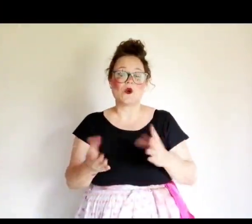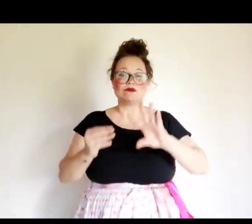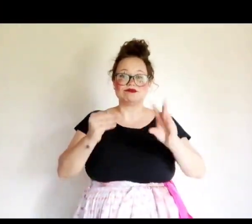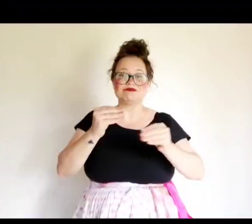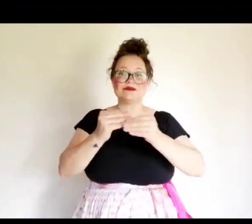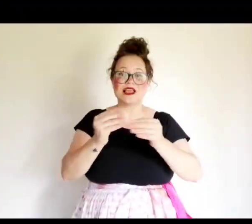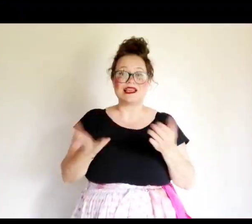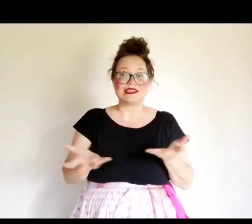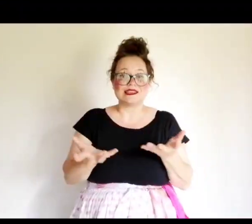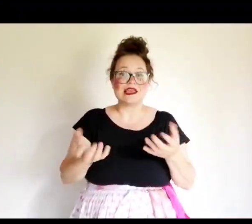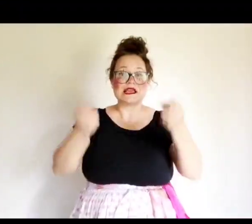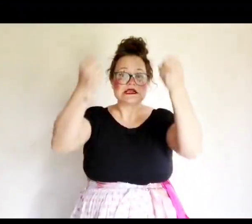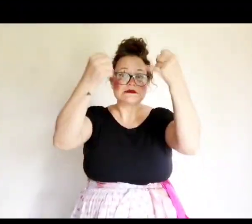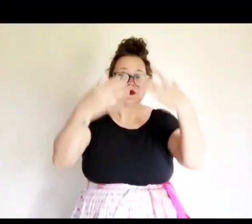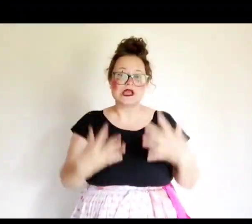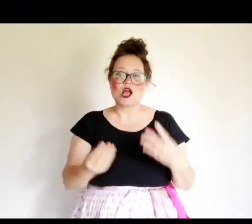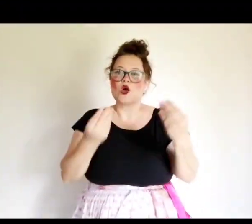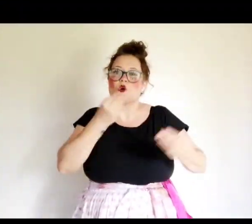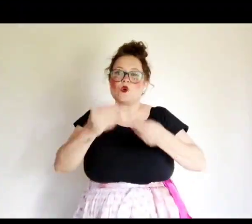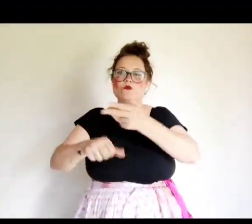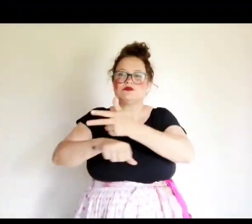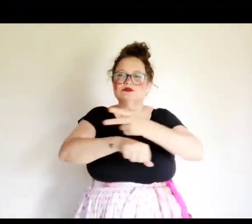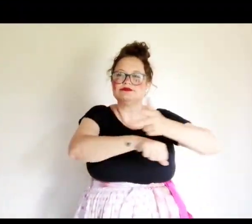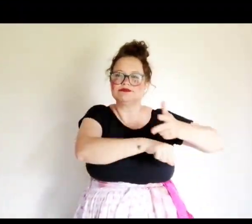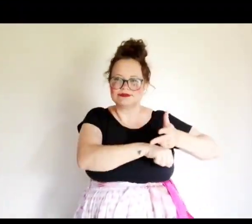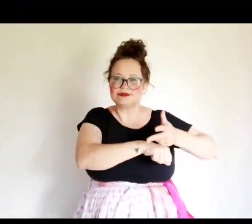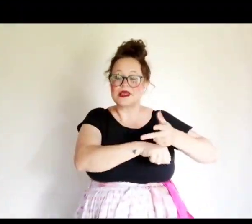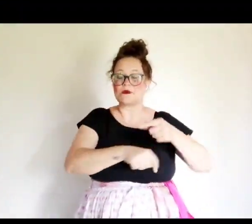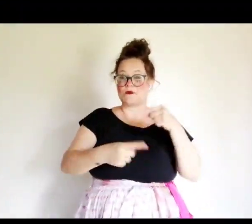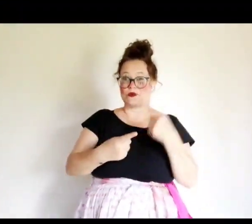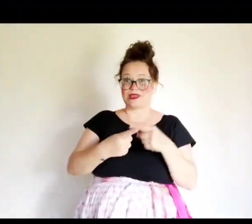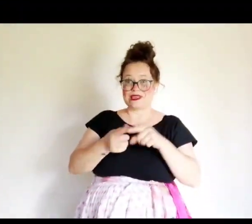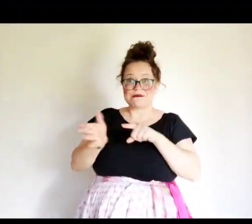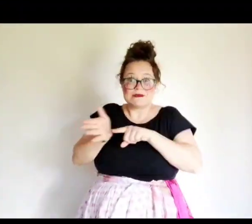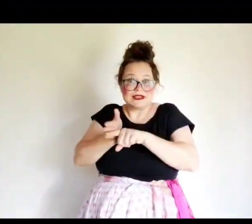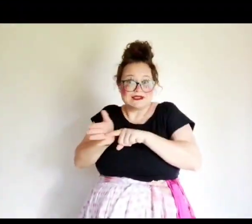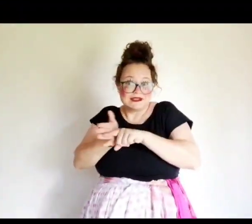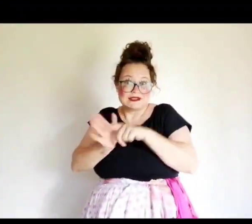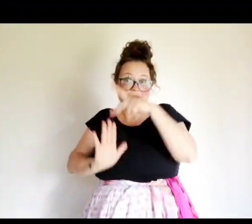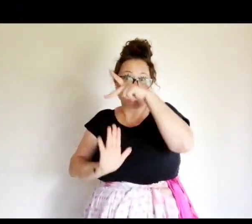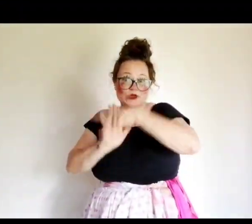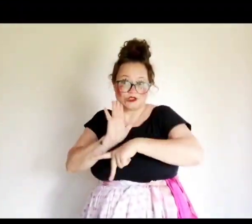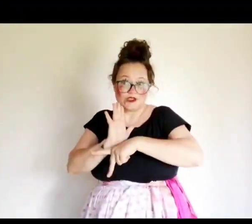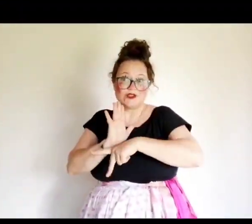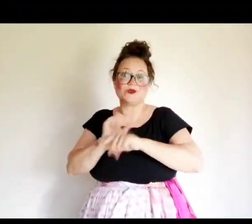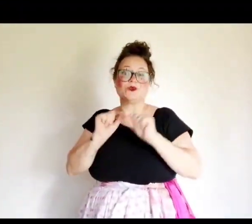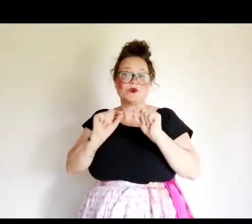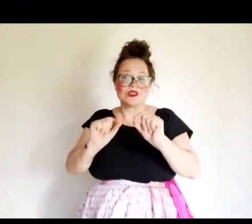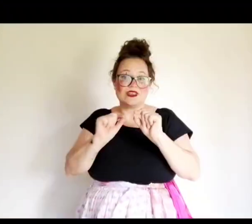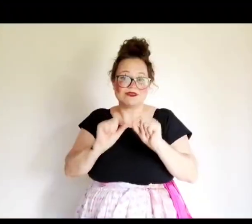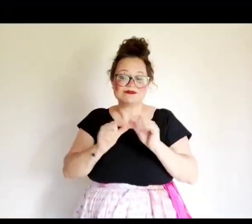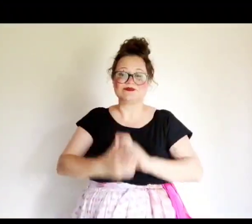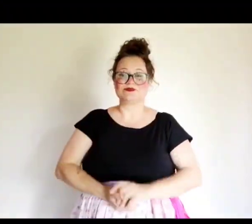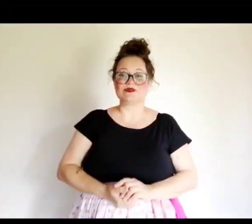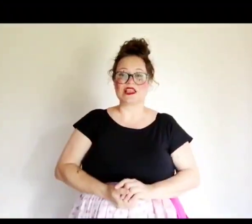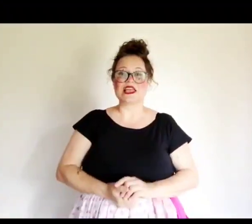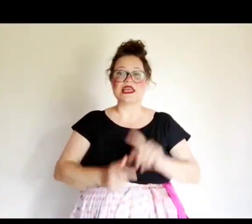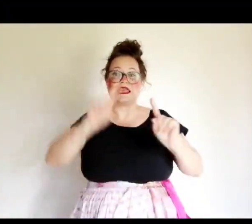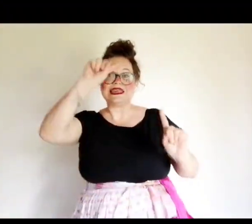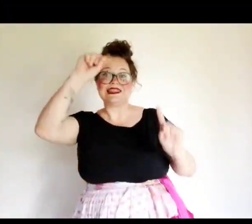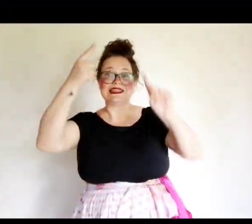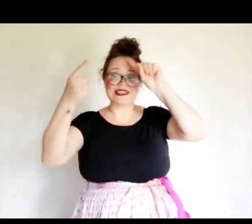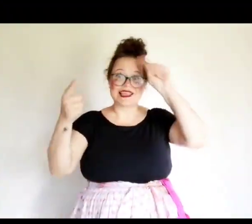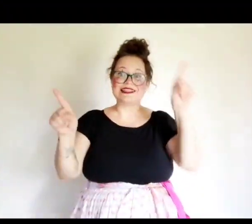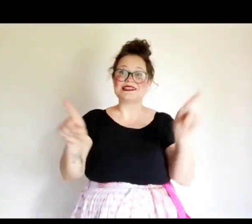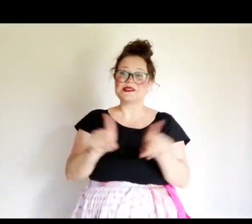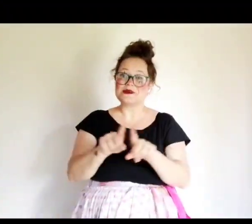do registro, que daí a pesquisa, né, o projeto, propôs também que a